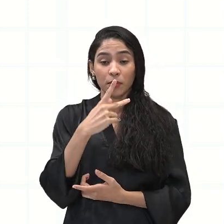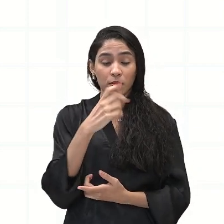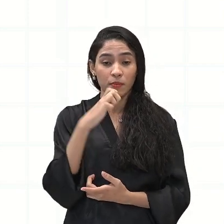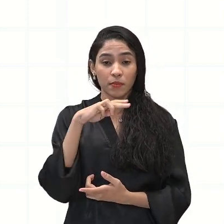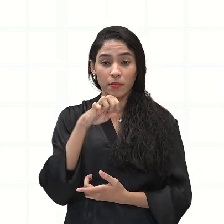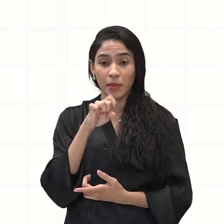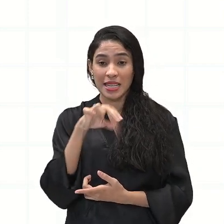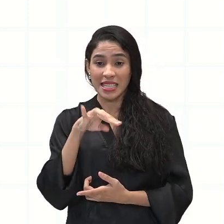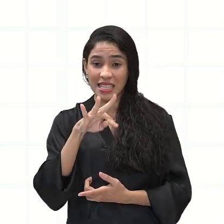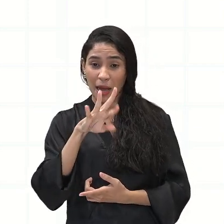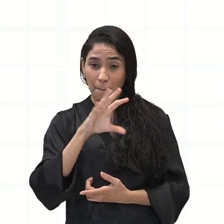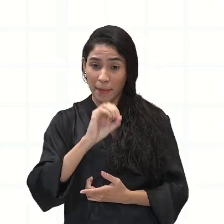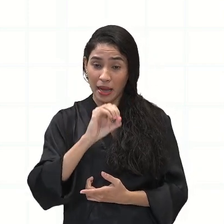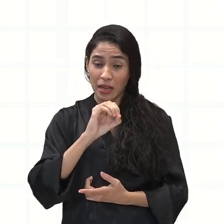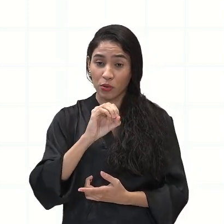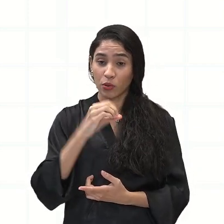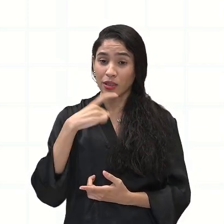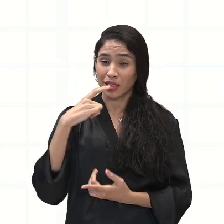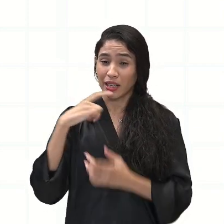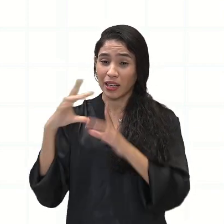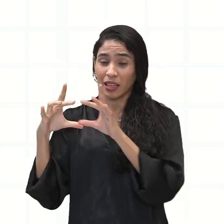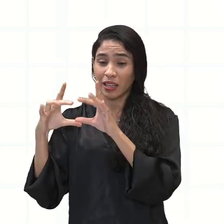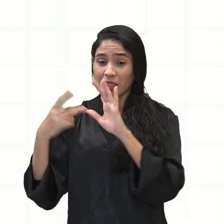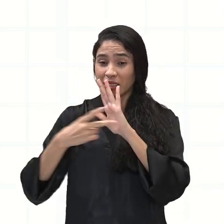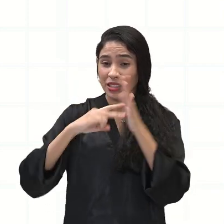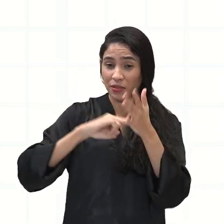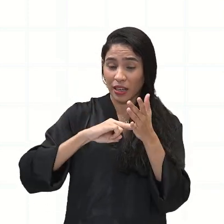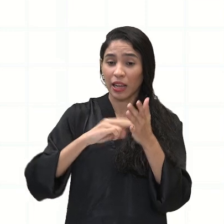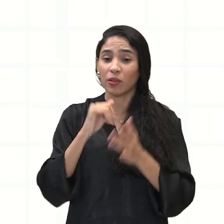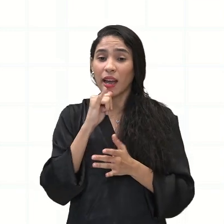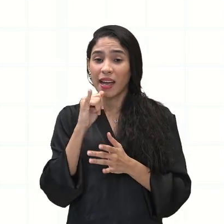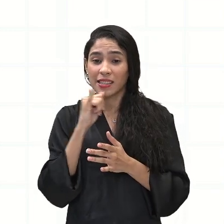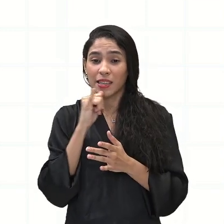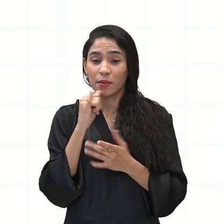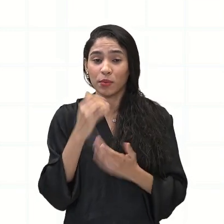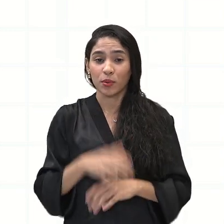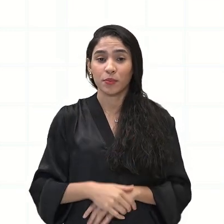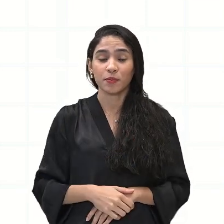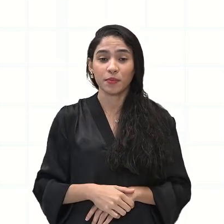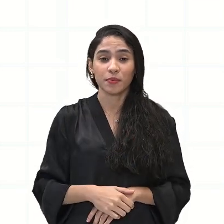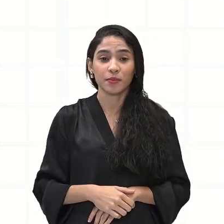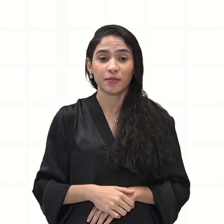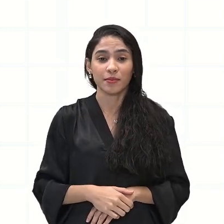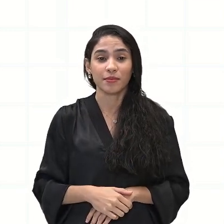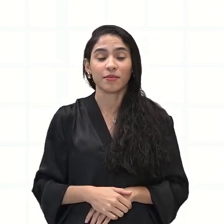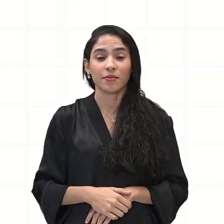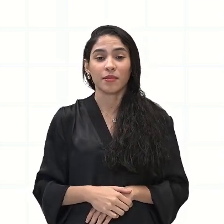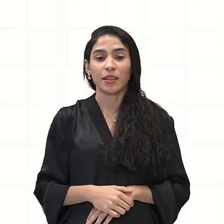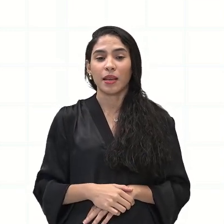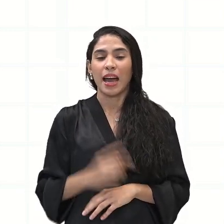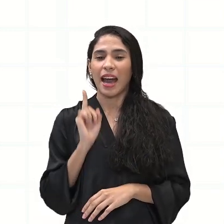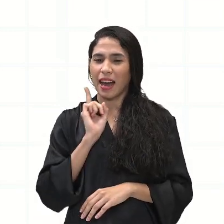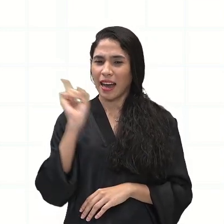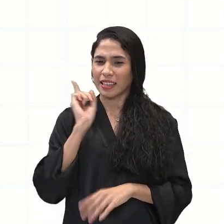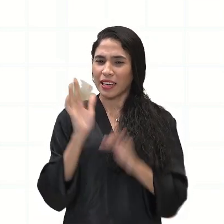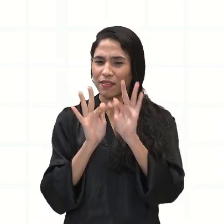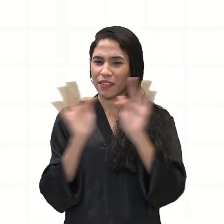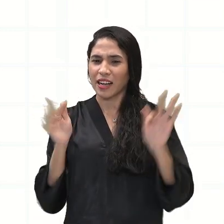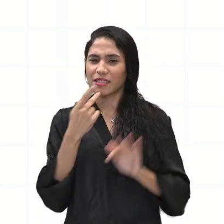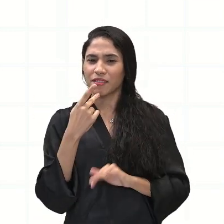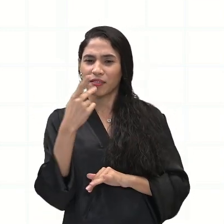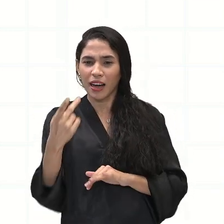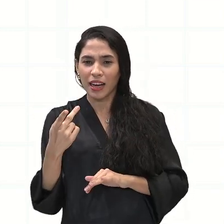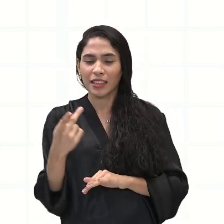está ferindo a lógica. Está dizendo que o amor é ferida, que